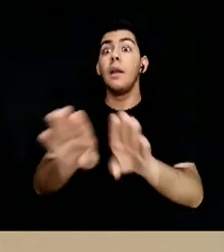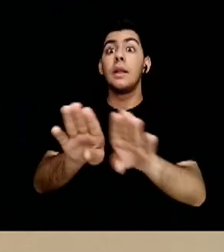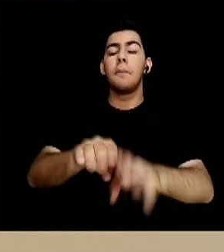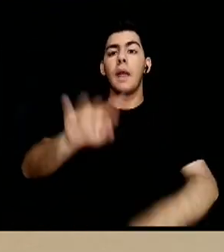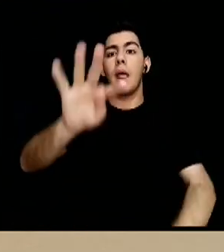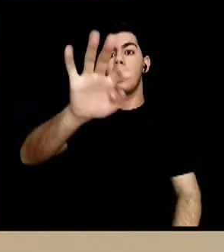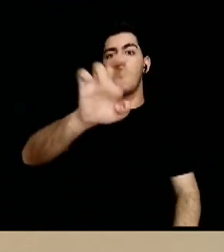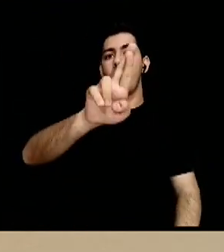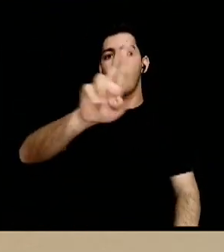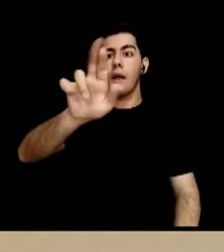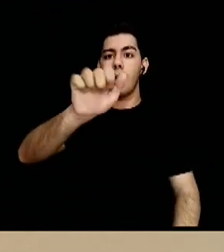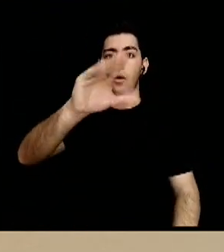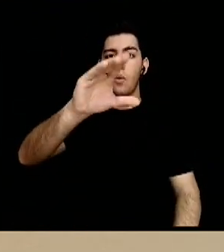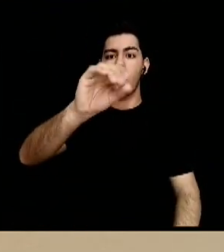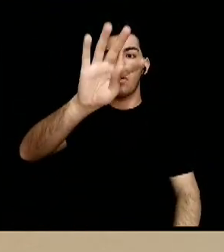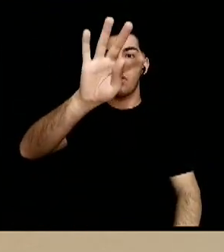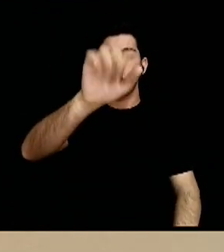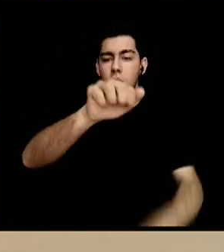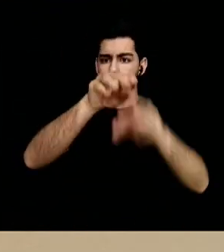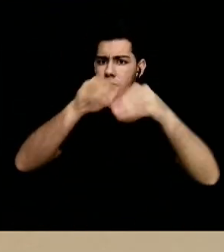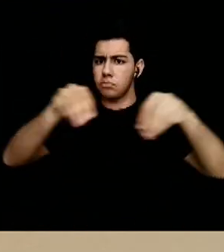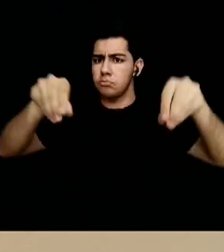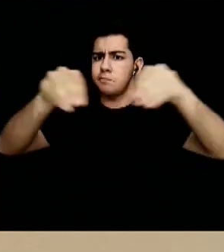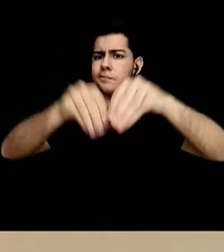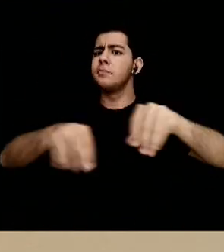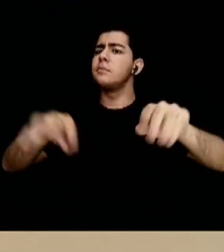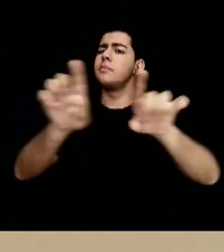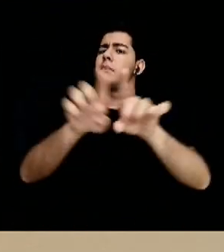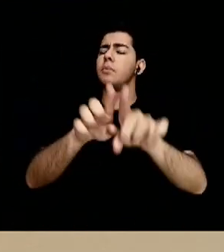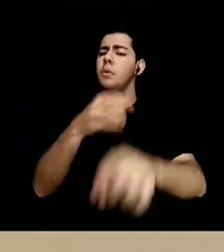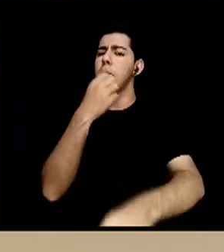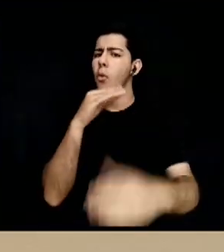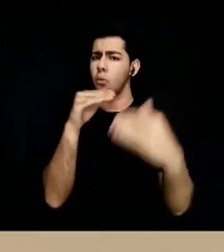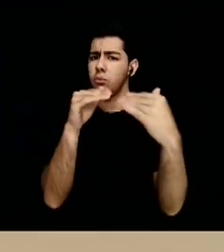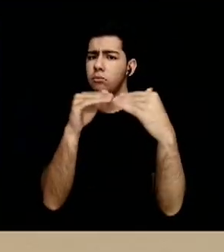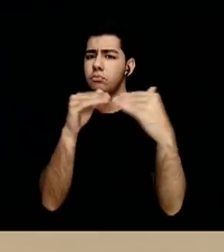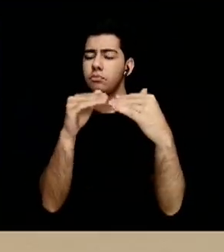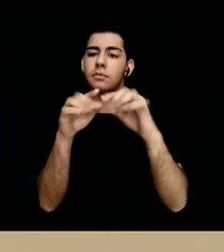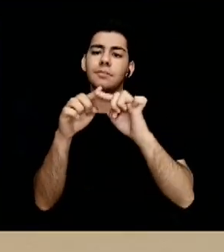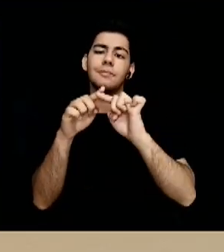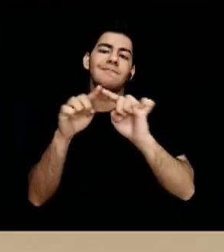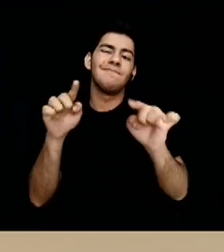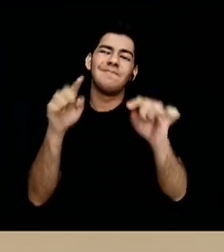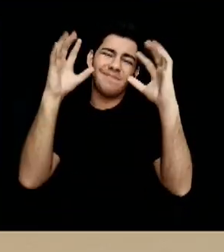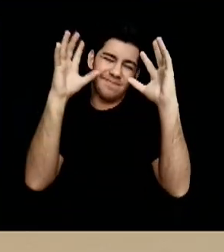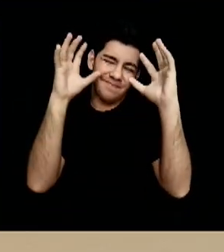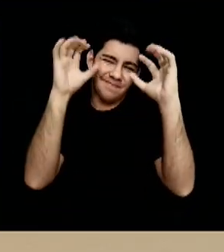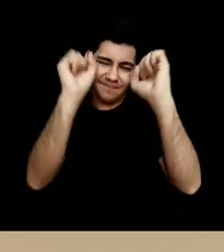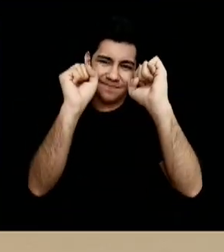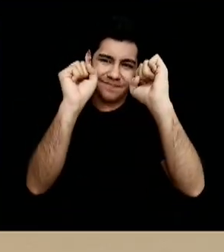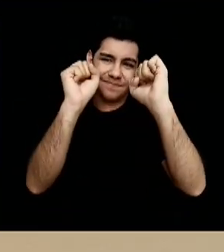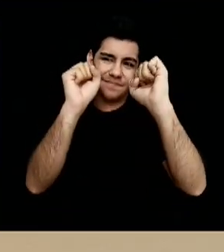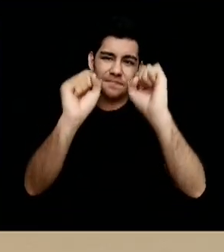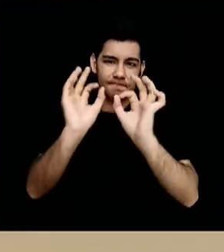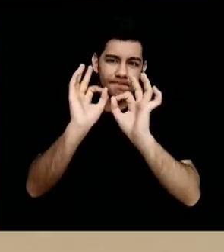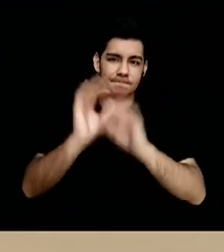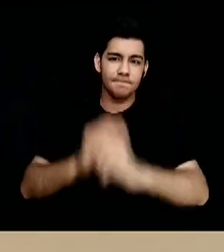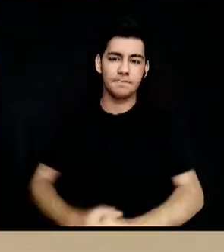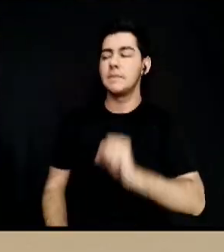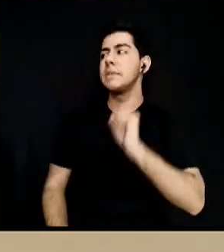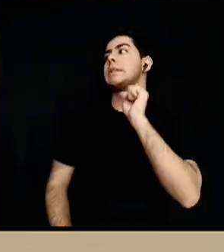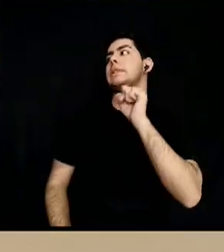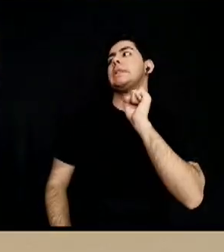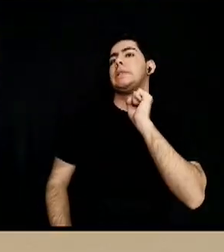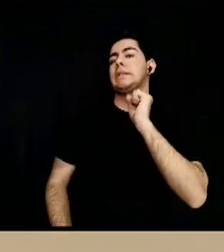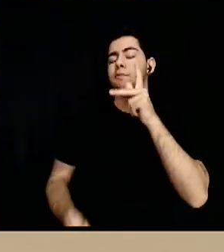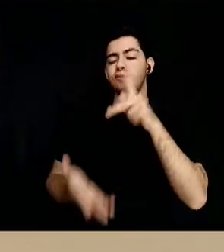né? Acho que é uma cor que também daria certo, né? Só que ficaria um pouco mais escura, né? Que ela é um pouco mais carregada, né? É um pouco mais escura, exatamente.